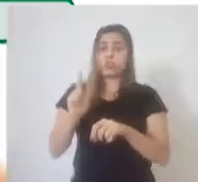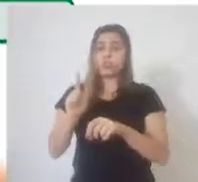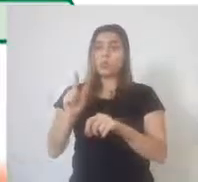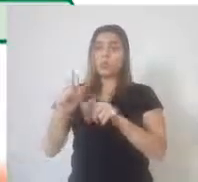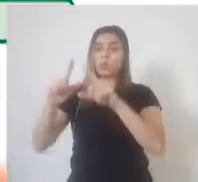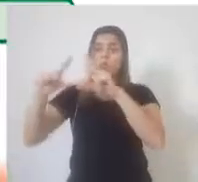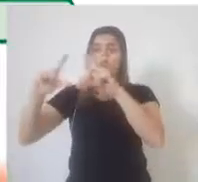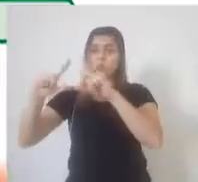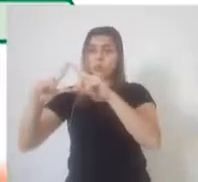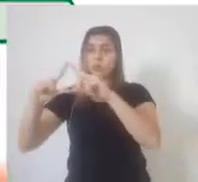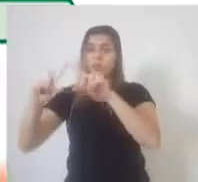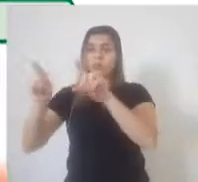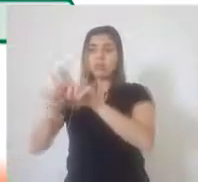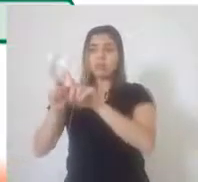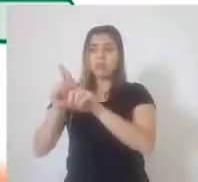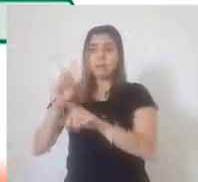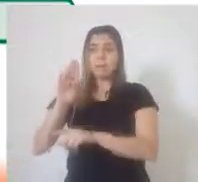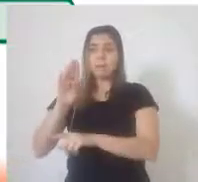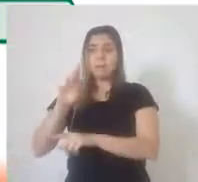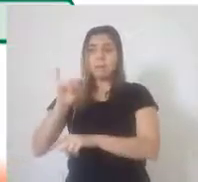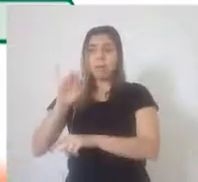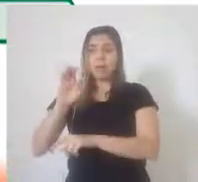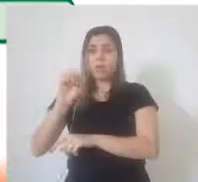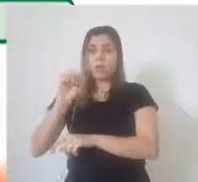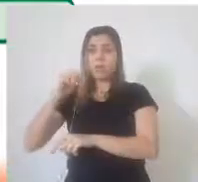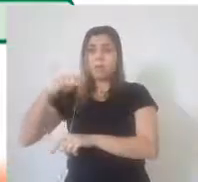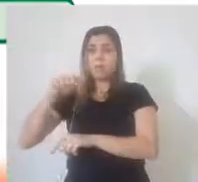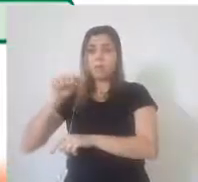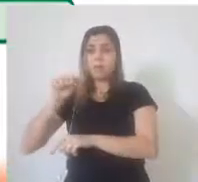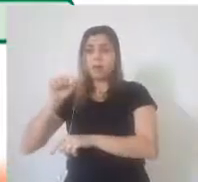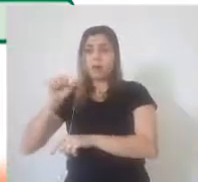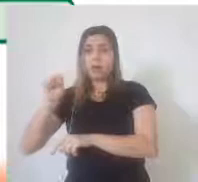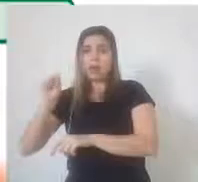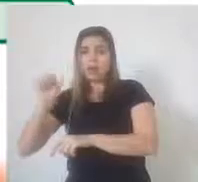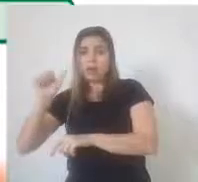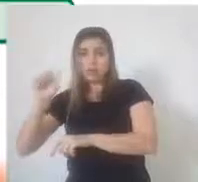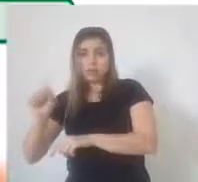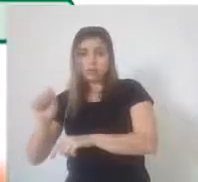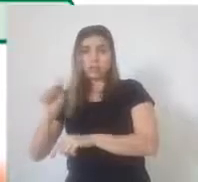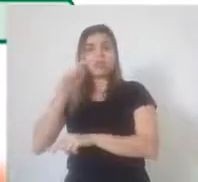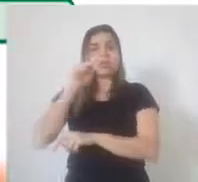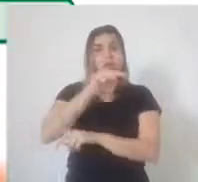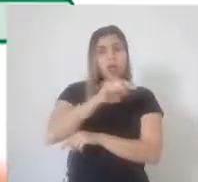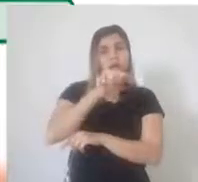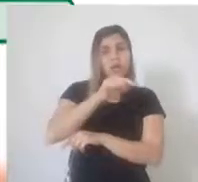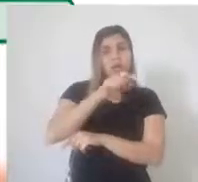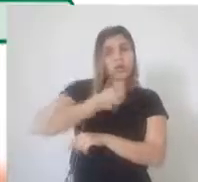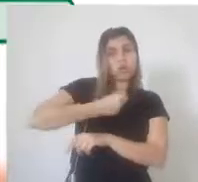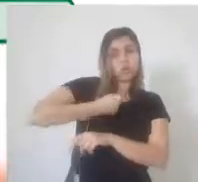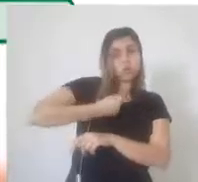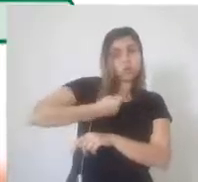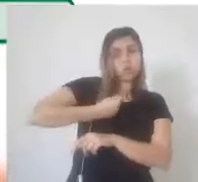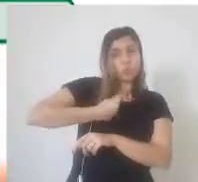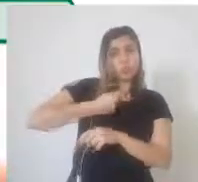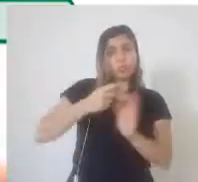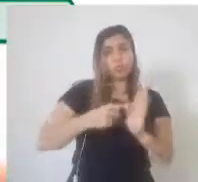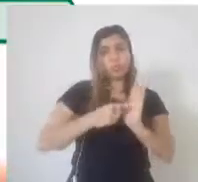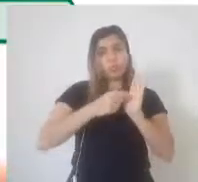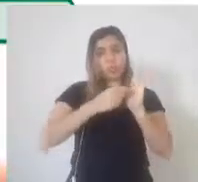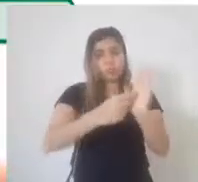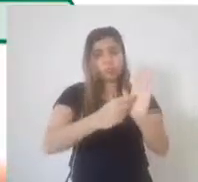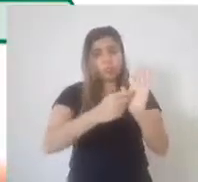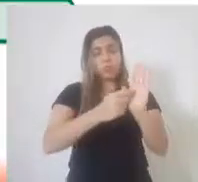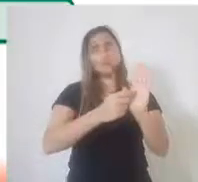direito uma pirâmide de biomassa, usando então as unidades de medida equivalentes. Aqui a pirâmide de número